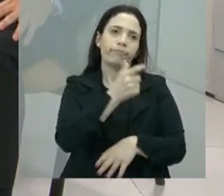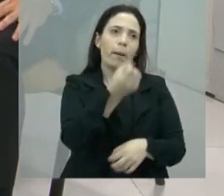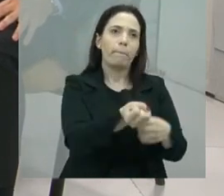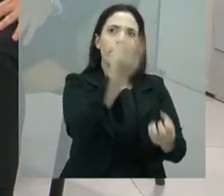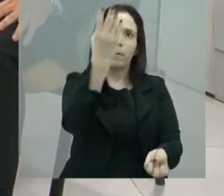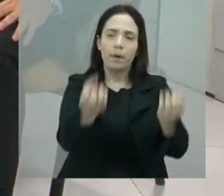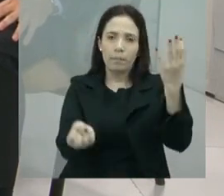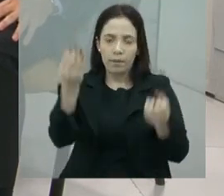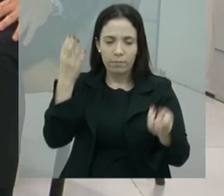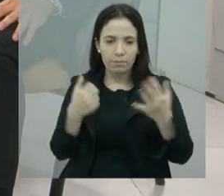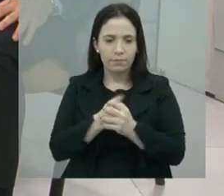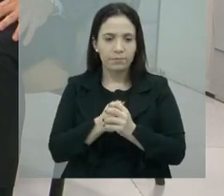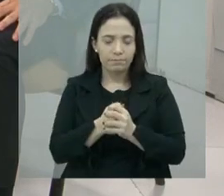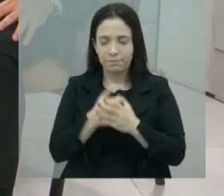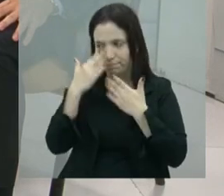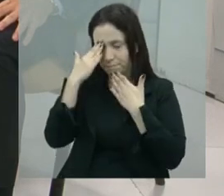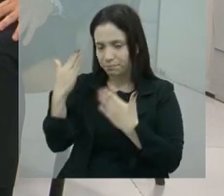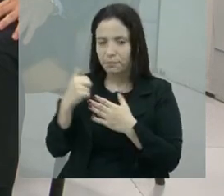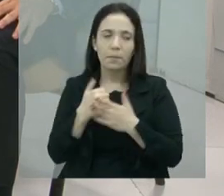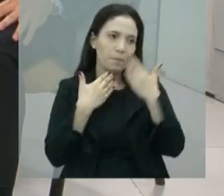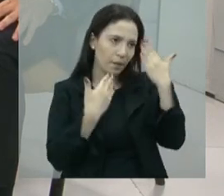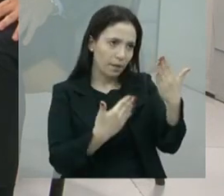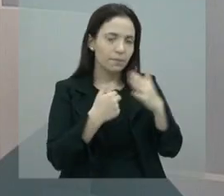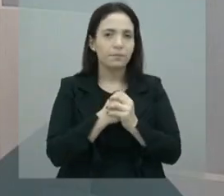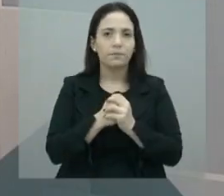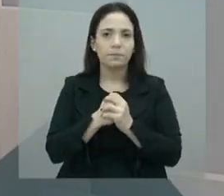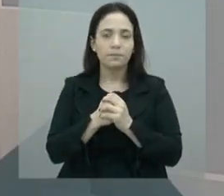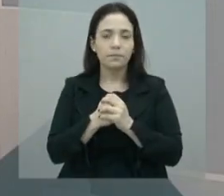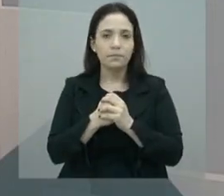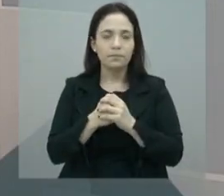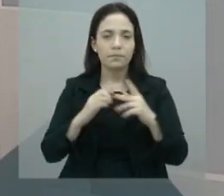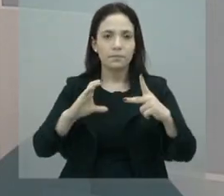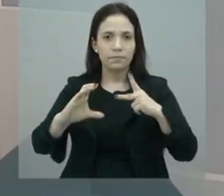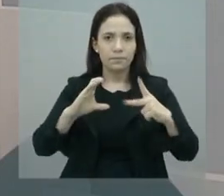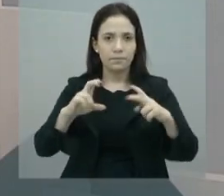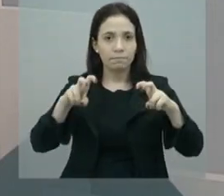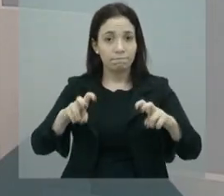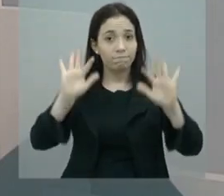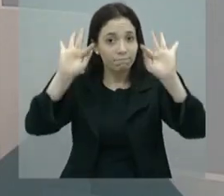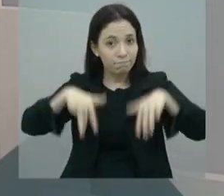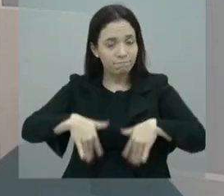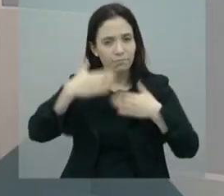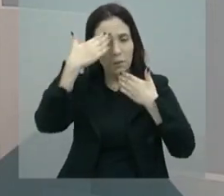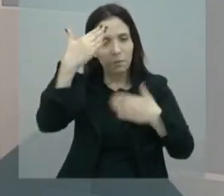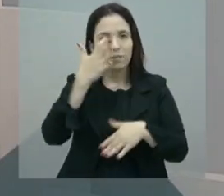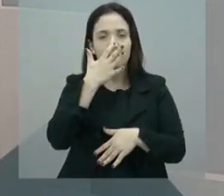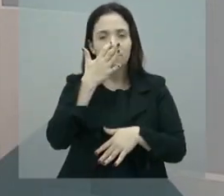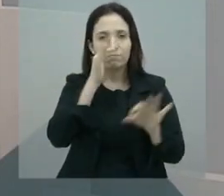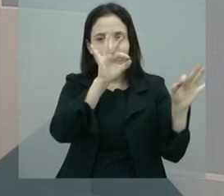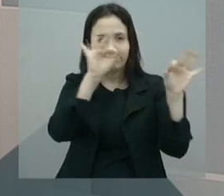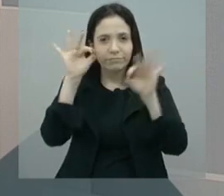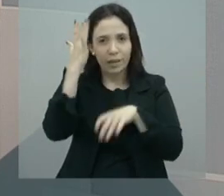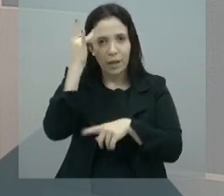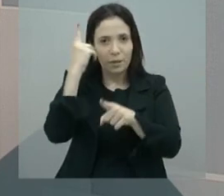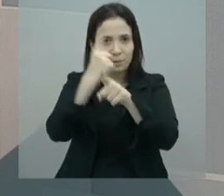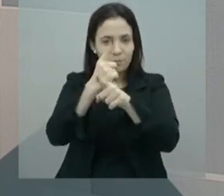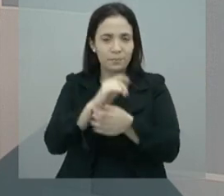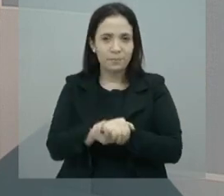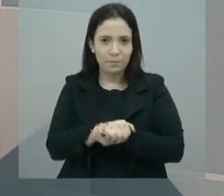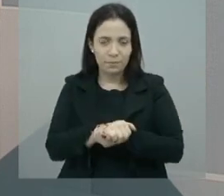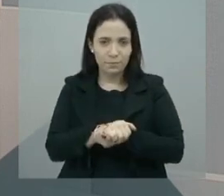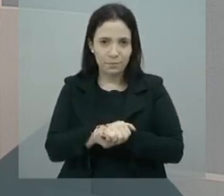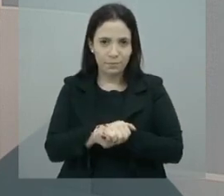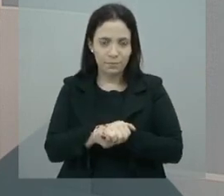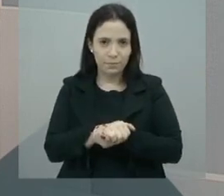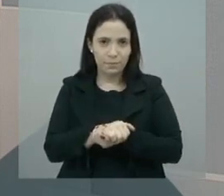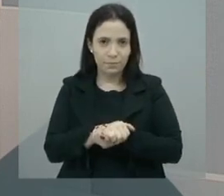sua integridade, né? Muito obrigado. Obrigado também. Plenário da Cidade termina aqui. Obrigado pela sua companhia e até